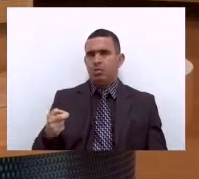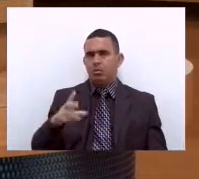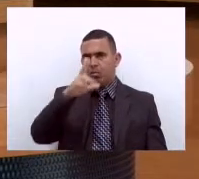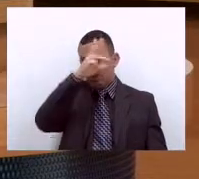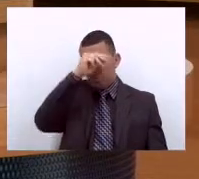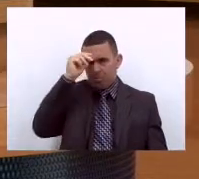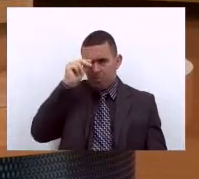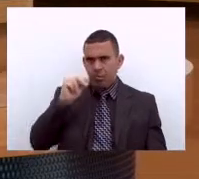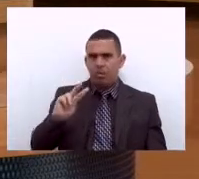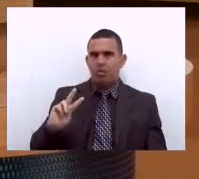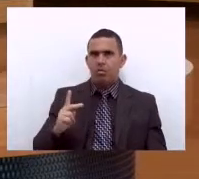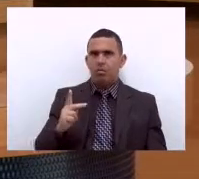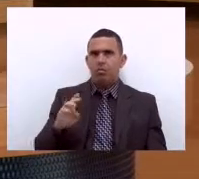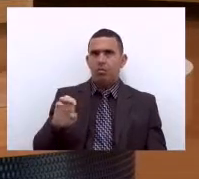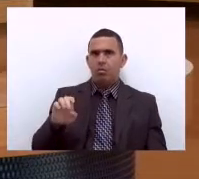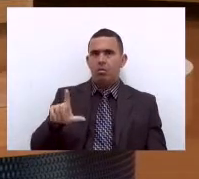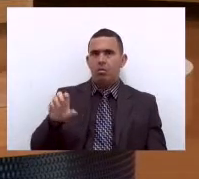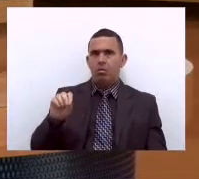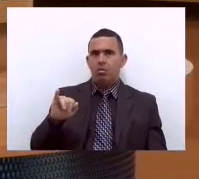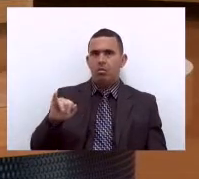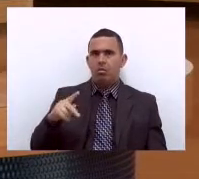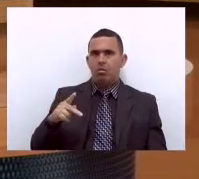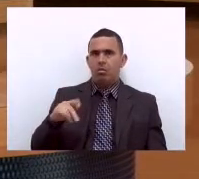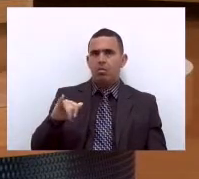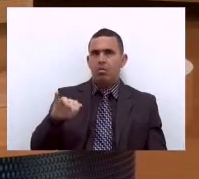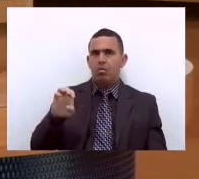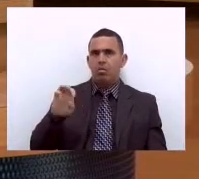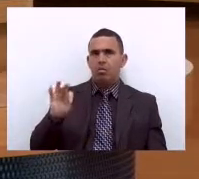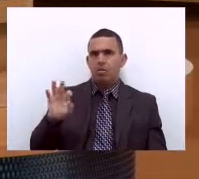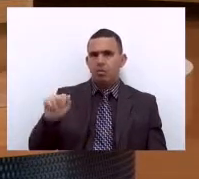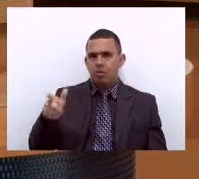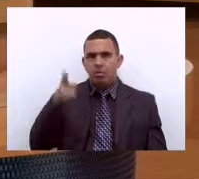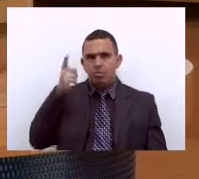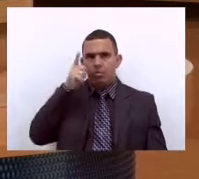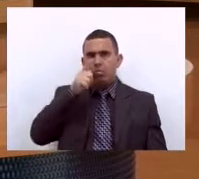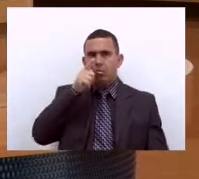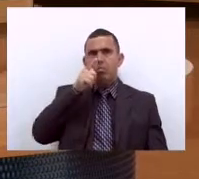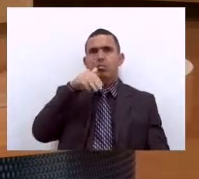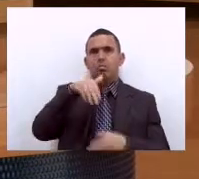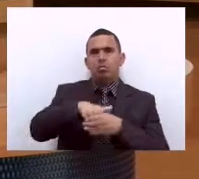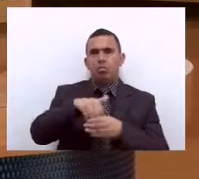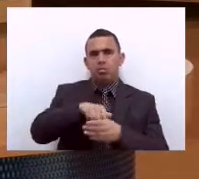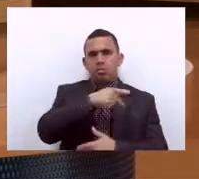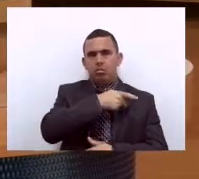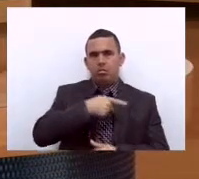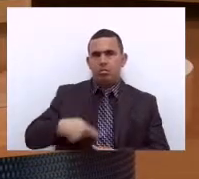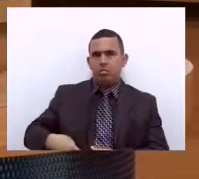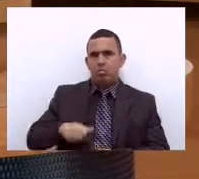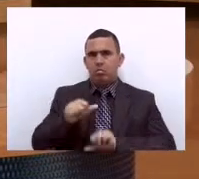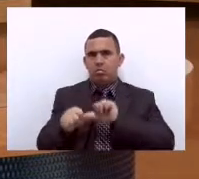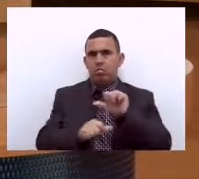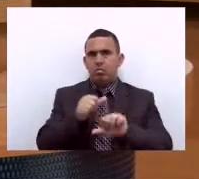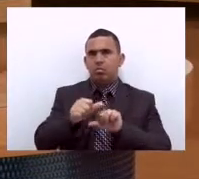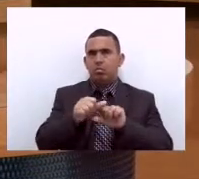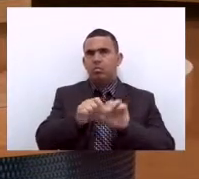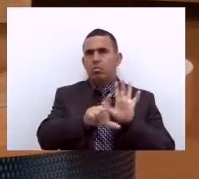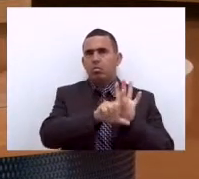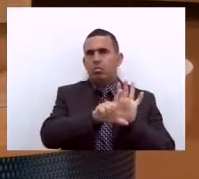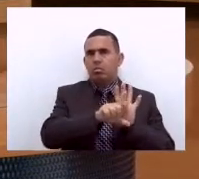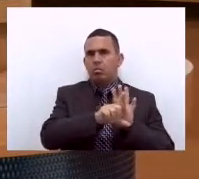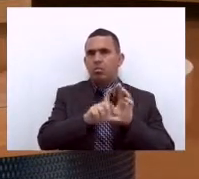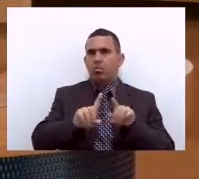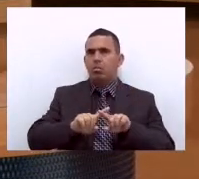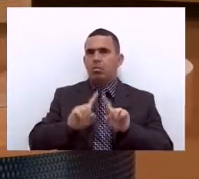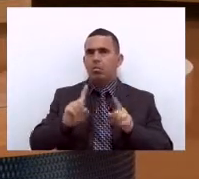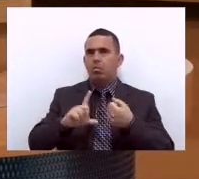prefeito Eloy Pietá, que venceu a eleição, assumiu em 2001, modificou a lei e, com o artigo 7º da